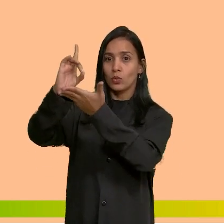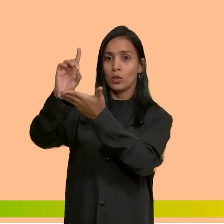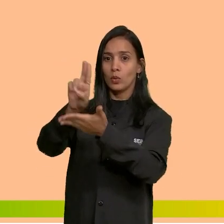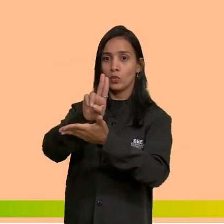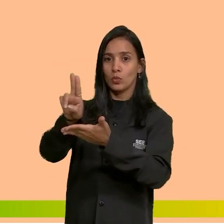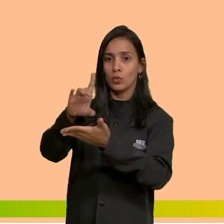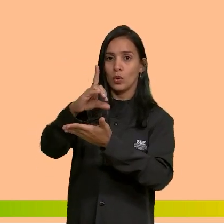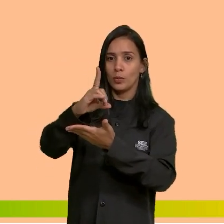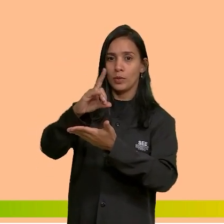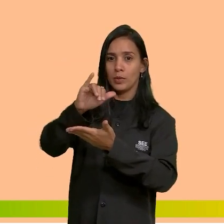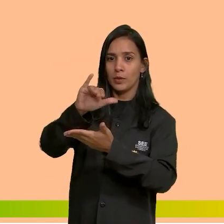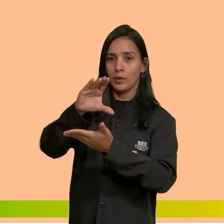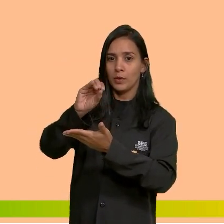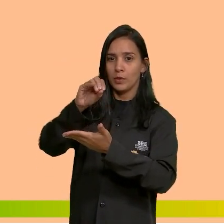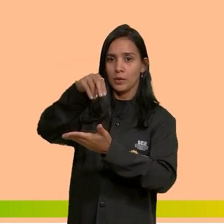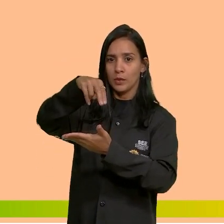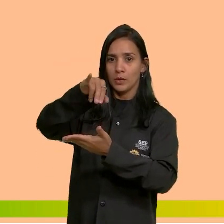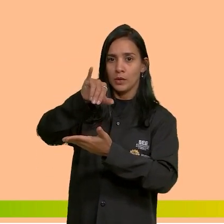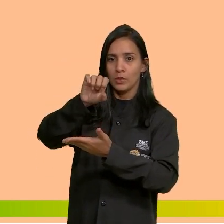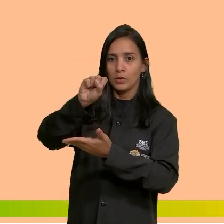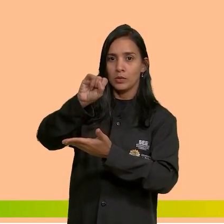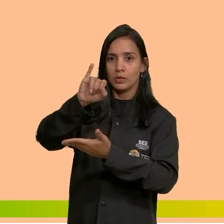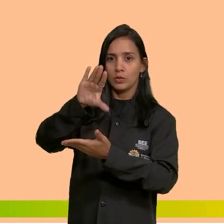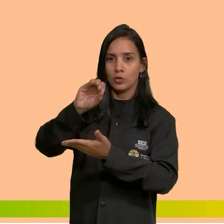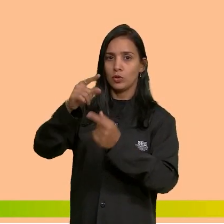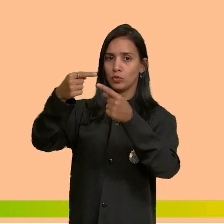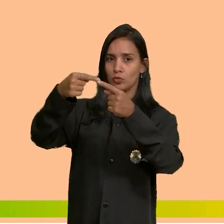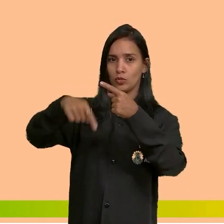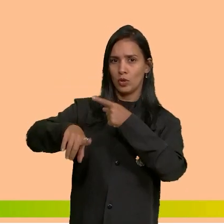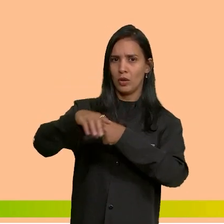Dionísio, e não ao deus Mercúrio.